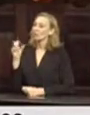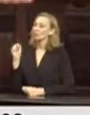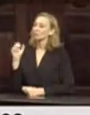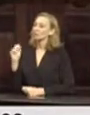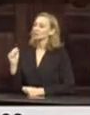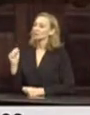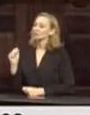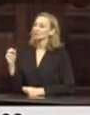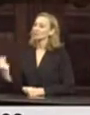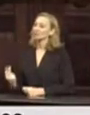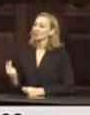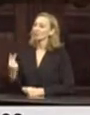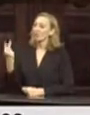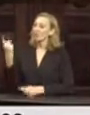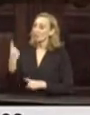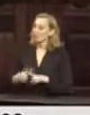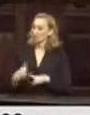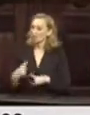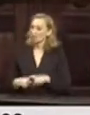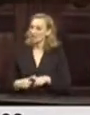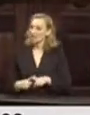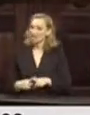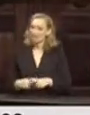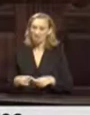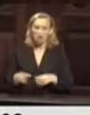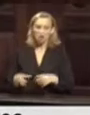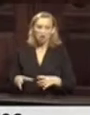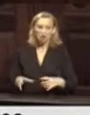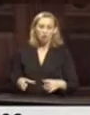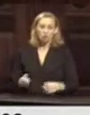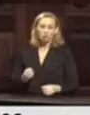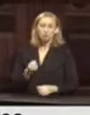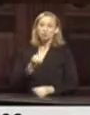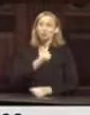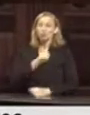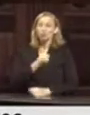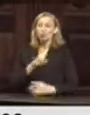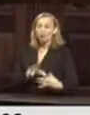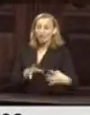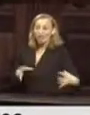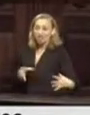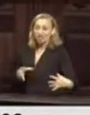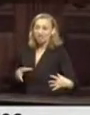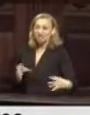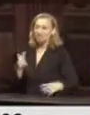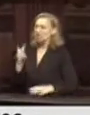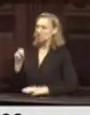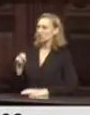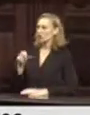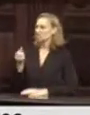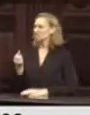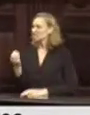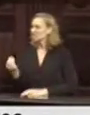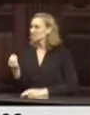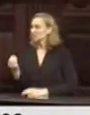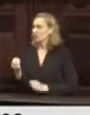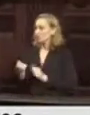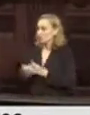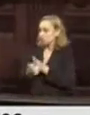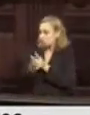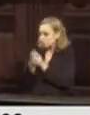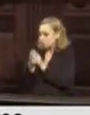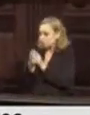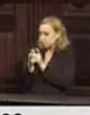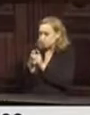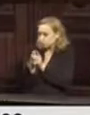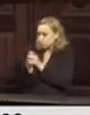Porque um carregamento de toneladas de cocaína ou de 50, 60 fuzis,